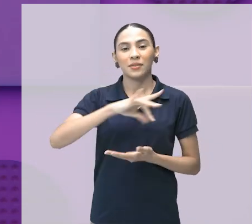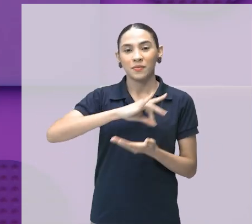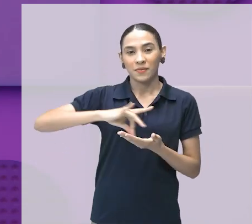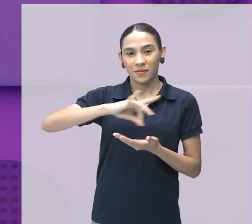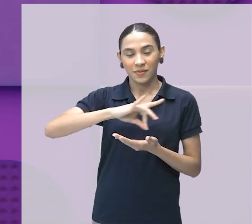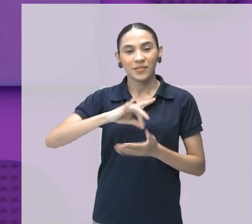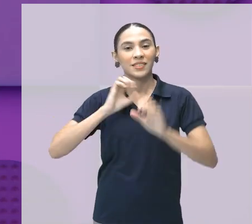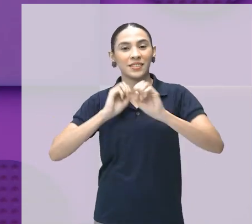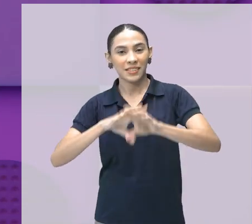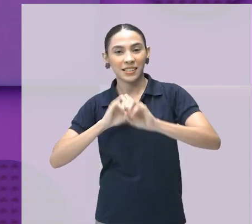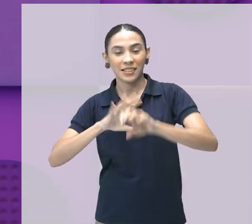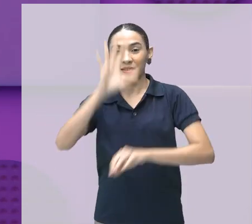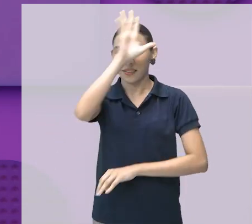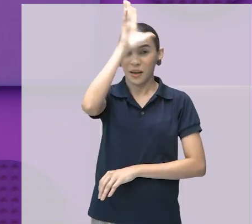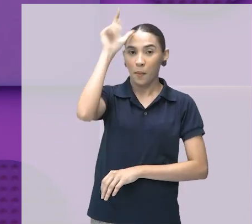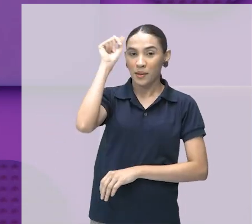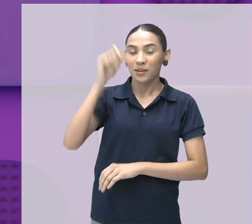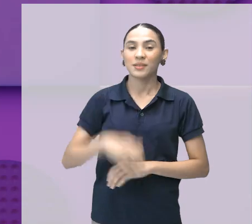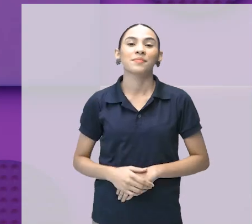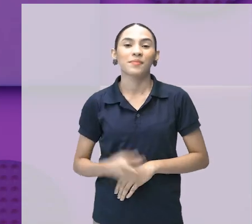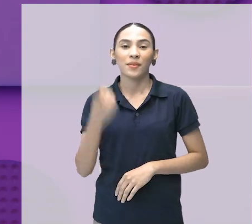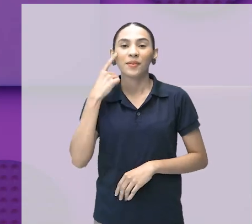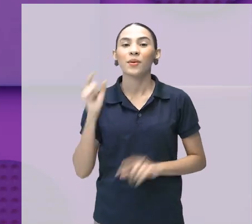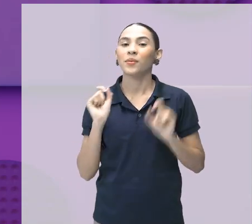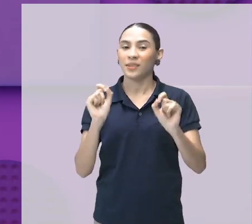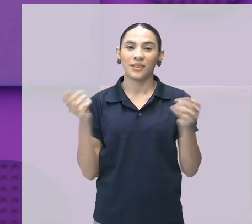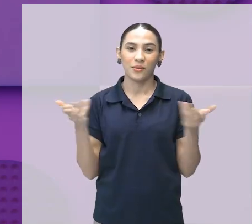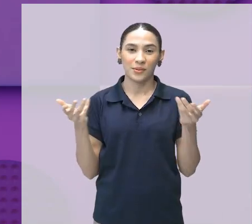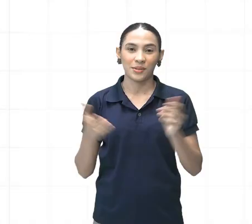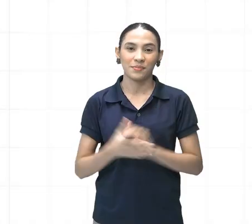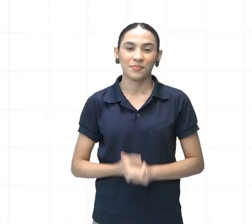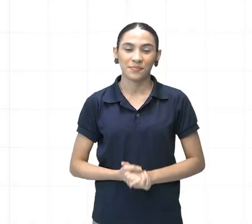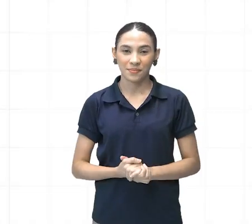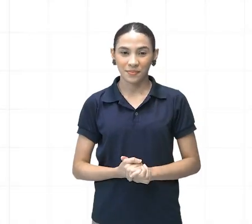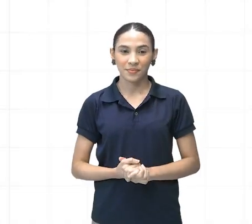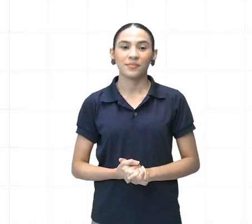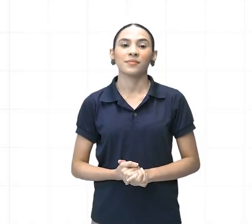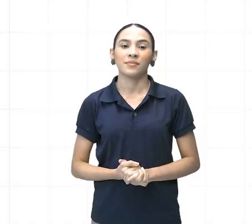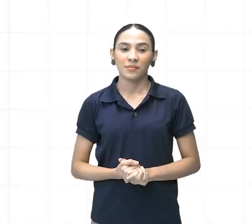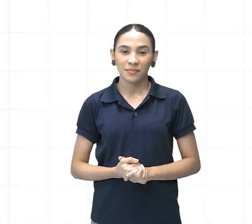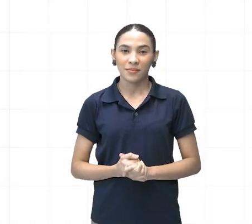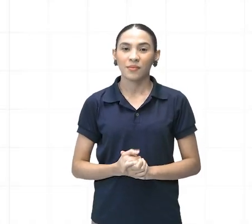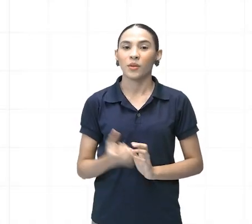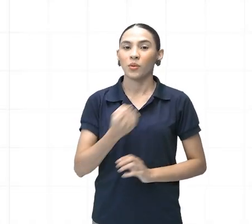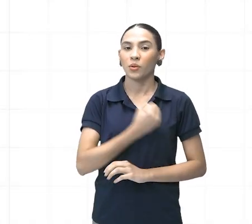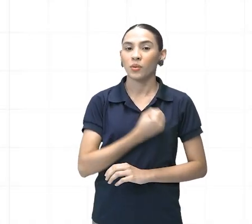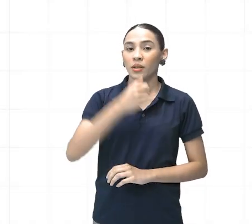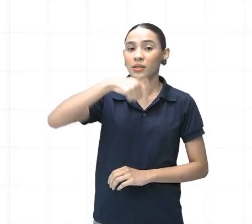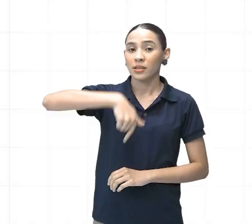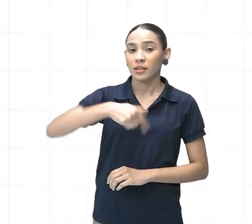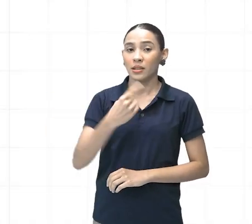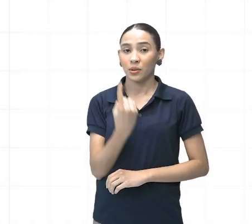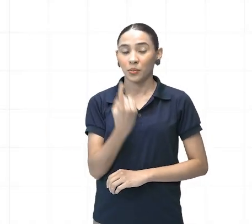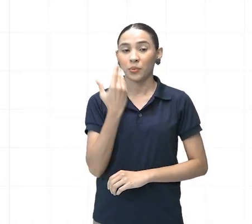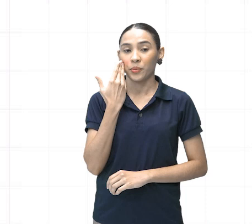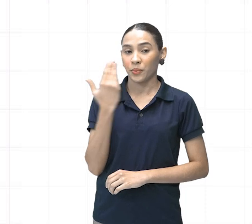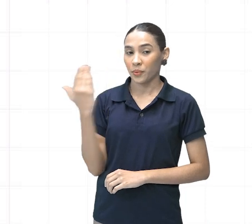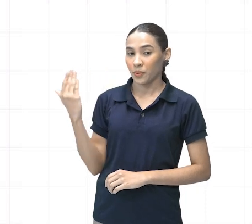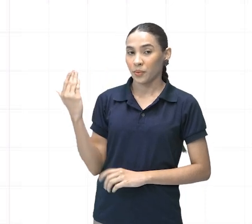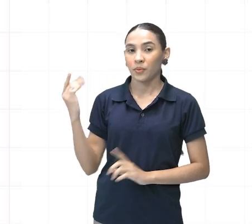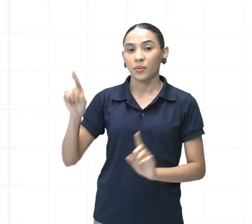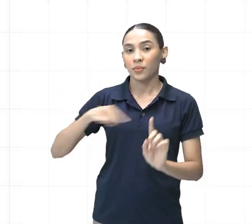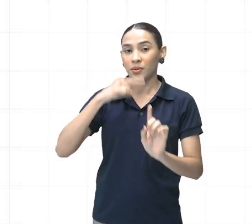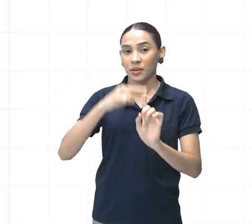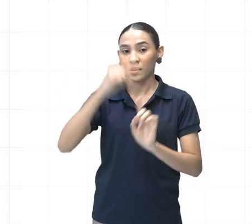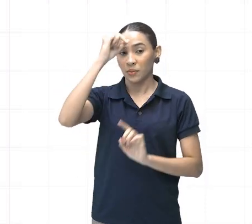de Mídias de Educação do Amazonas, e vamos ver o que temos para a nossa aula. Aula de número 71,